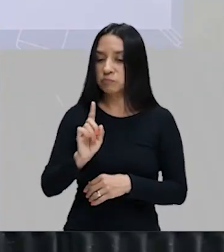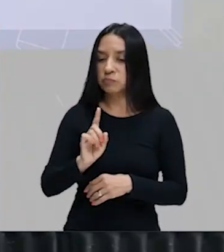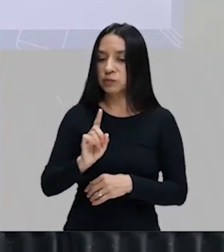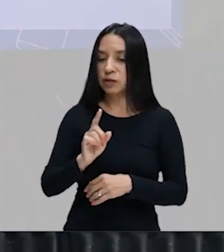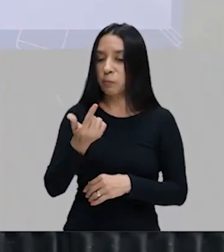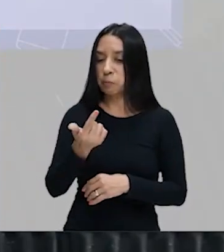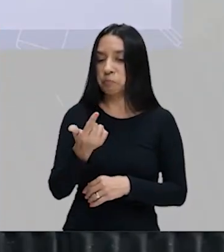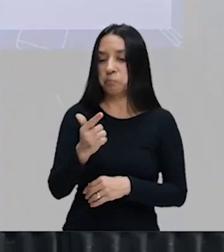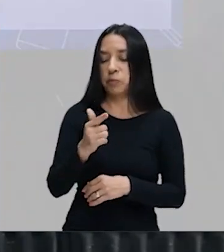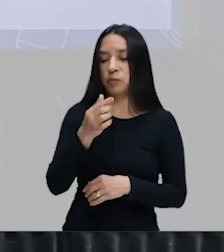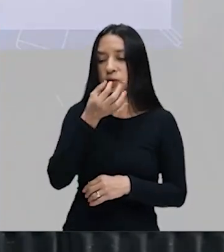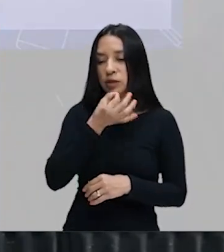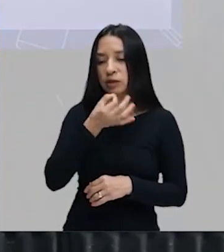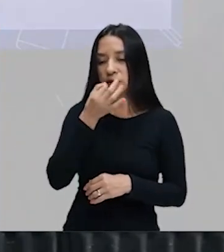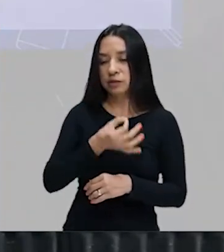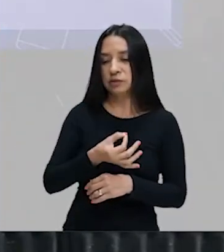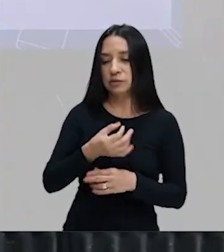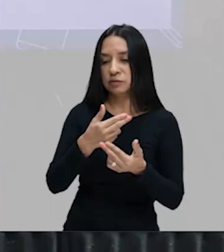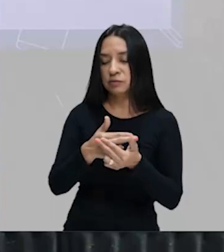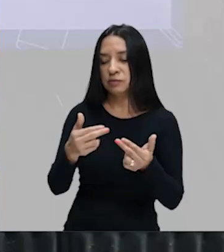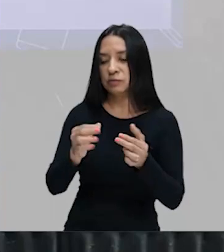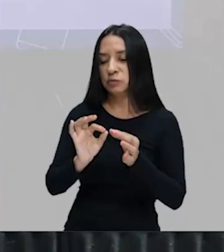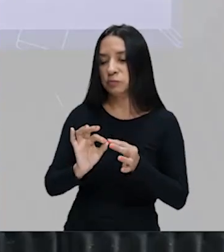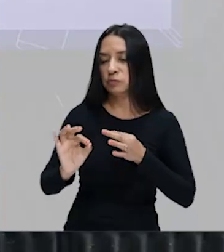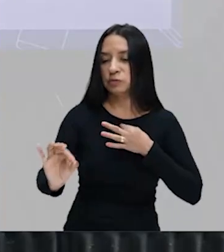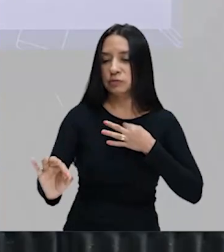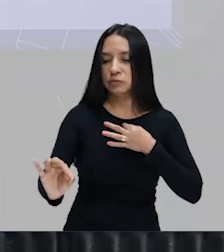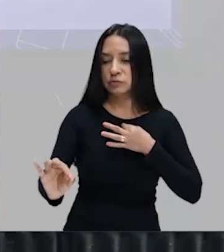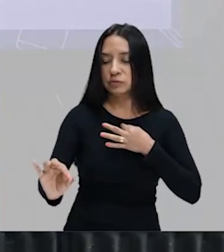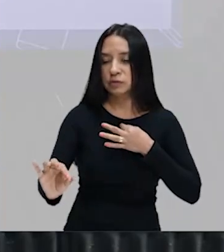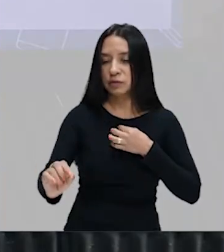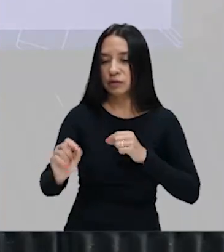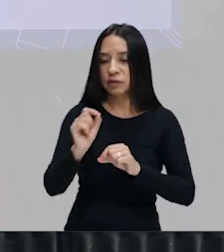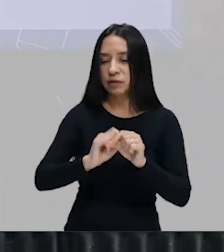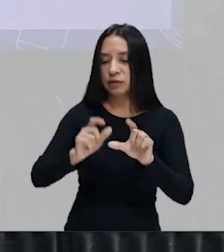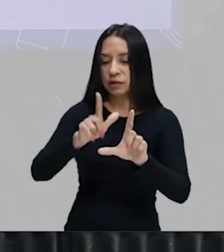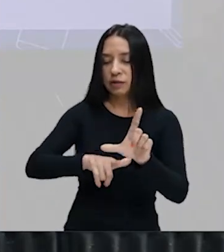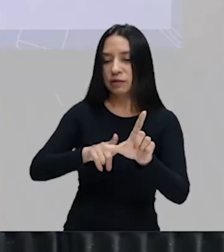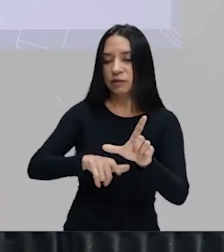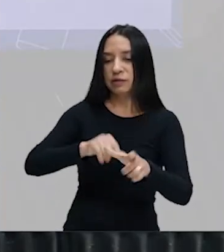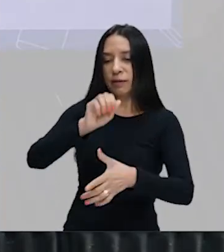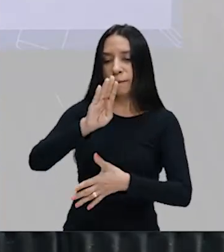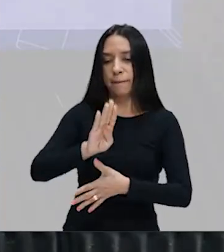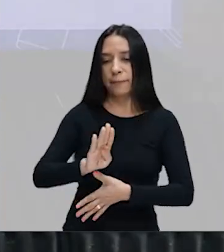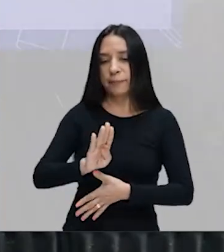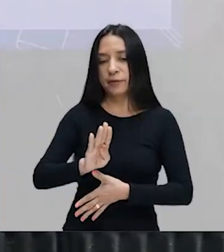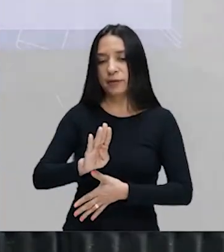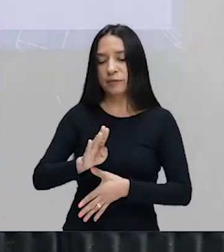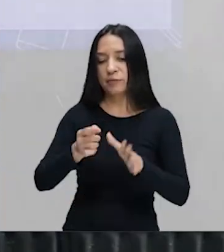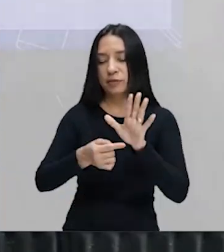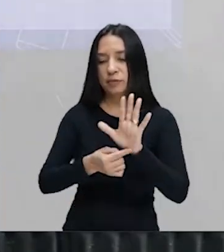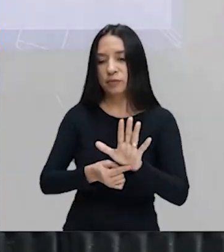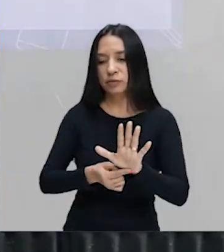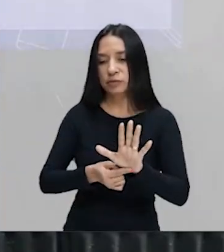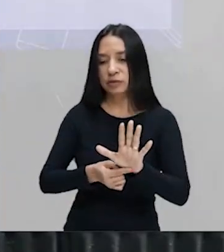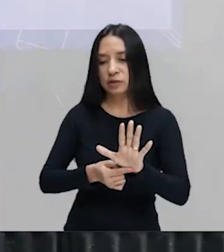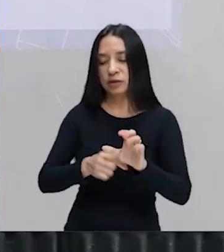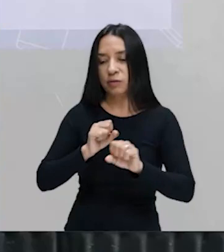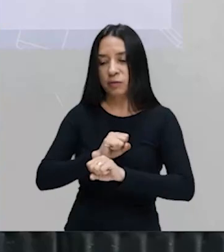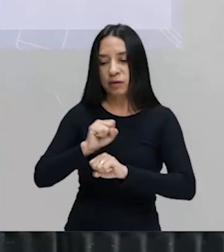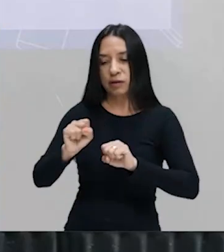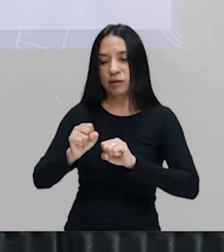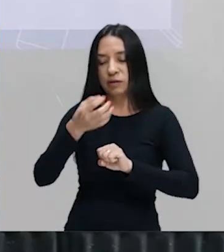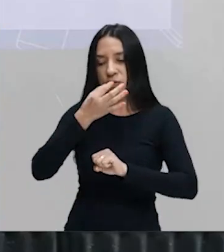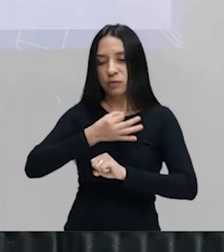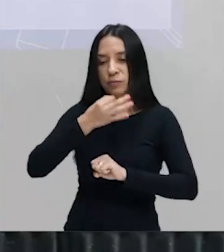Este elemento acrítico fica muito distante, tá? E a letra B vai trazer para a gente uma grande